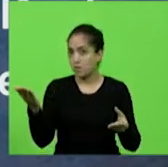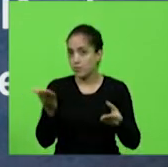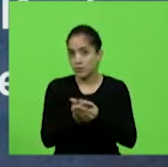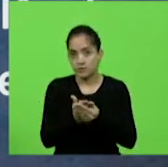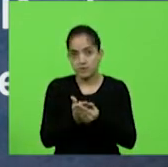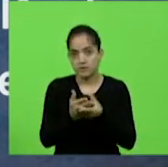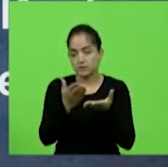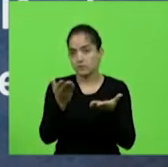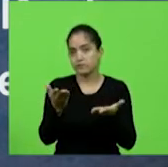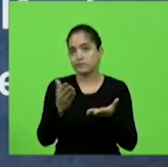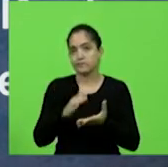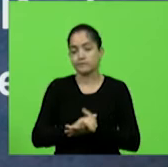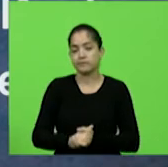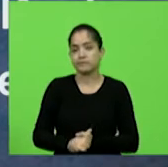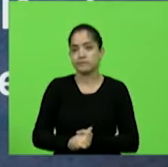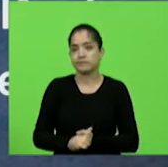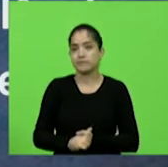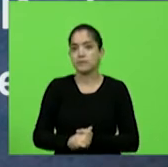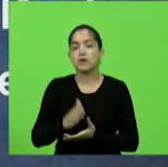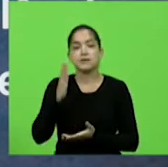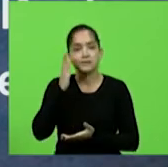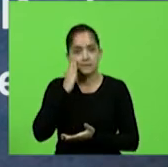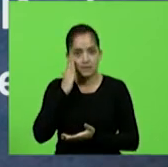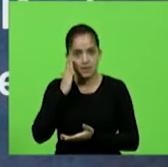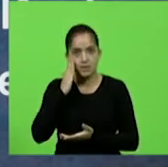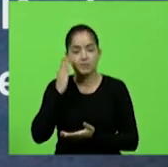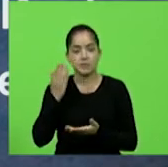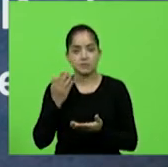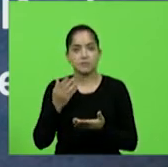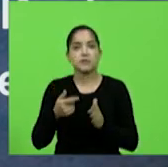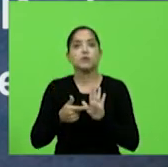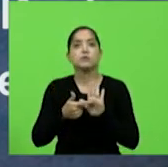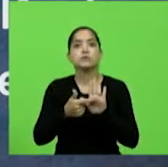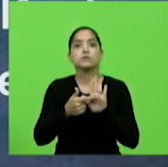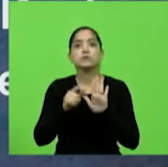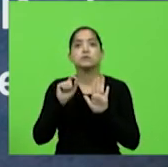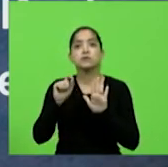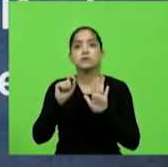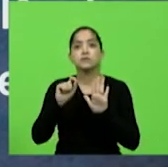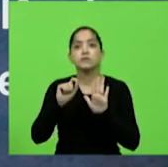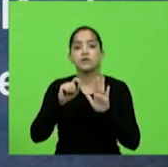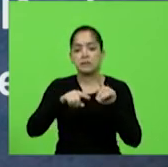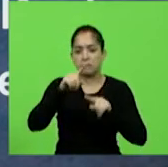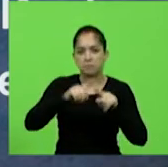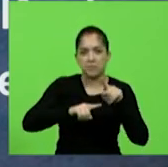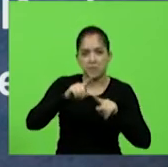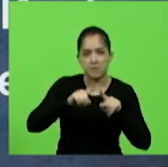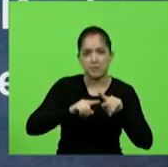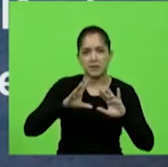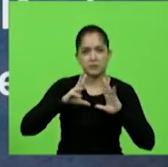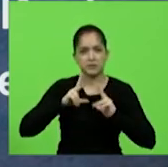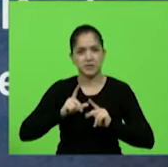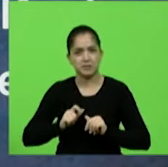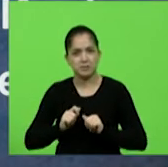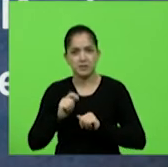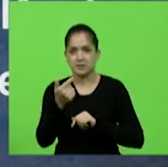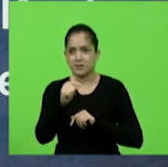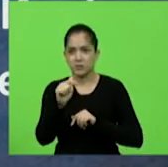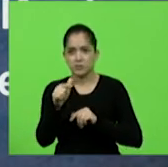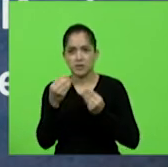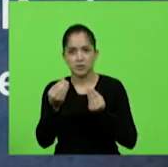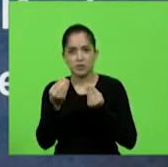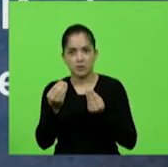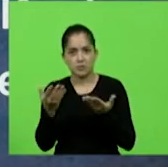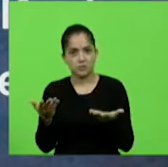gigante. A gente sabe como é que isso, o que isso representa. Sem equipamentos de limpeza, sem equipamentos de limpeza, senhores deputados,